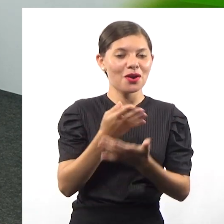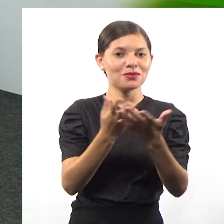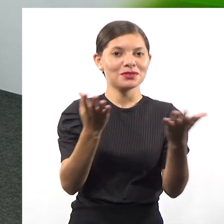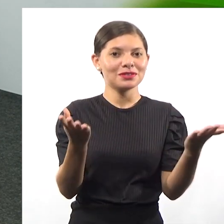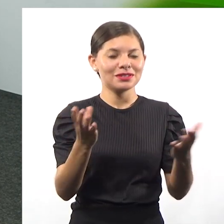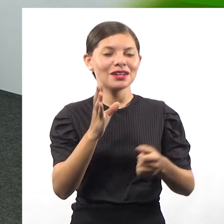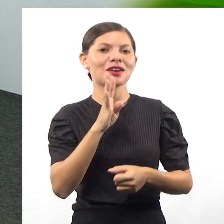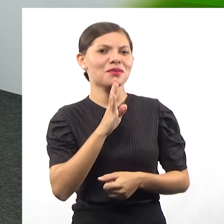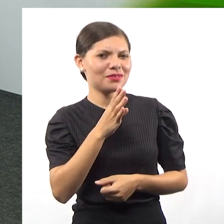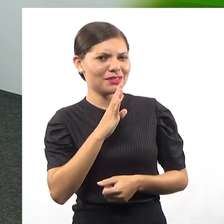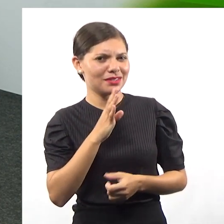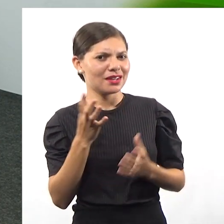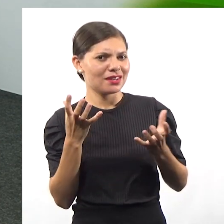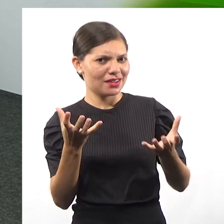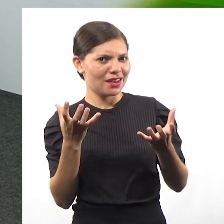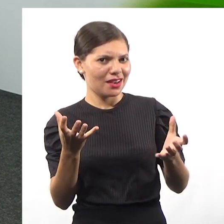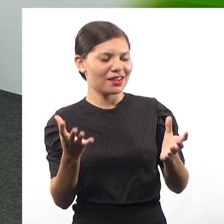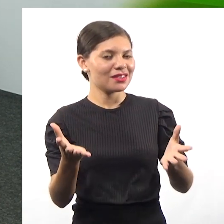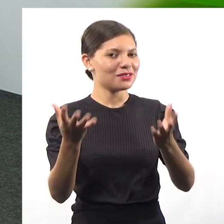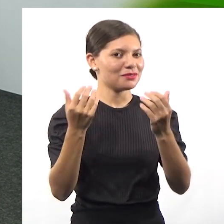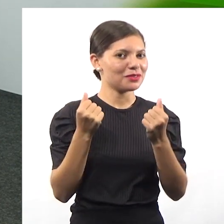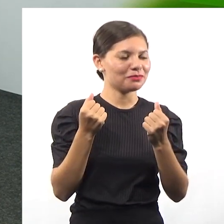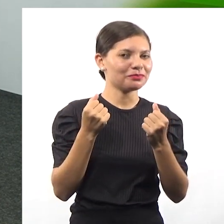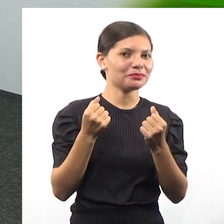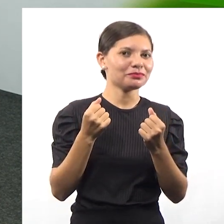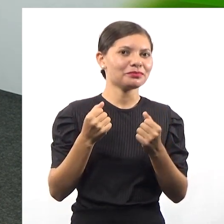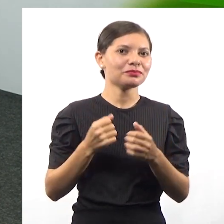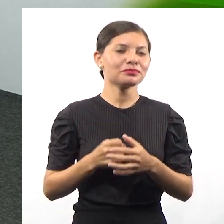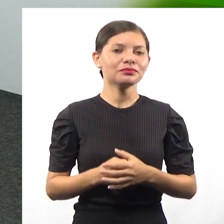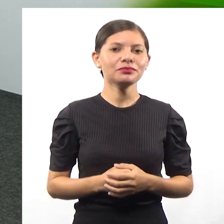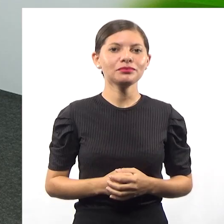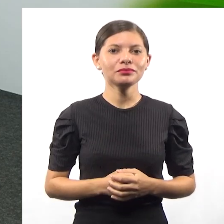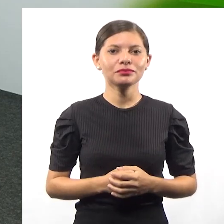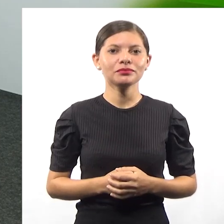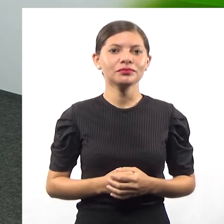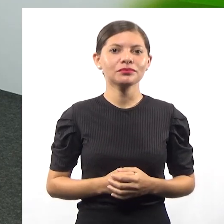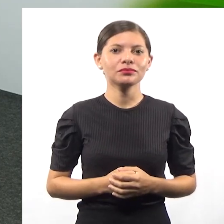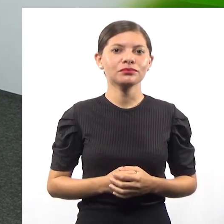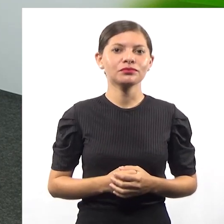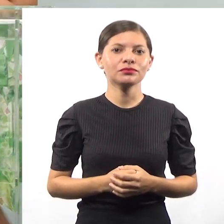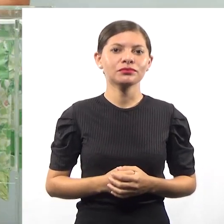quer conhecer sobre o ensino fundamental, então vem comigo.